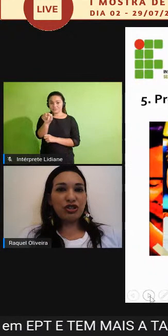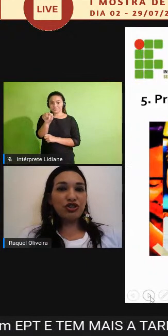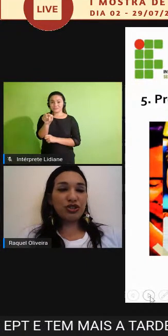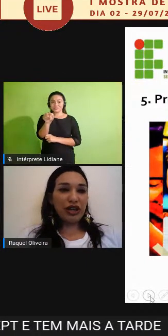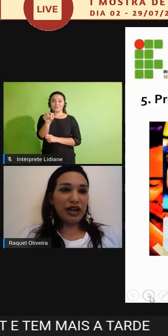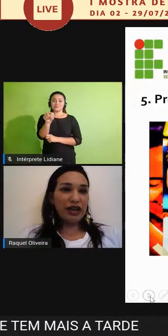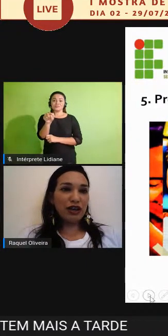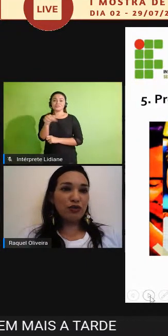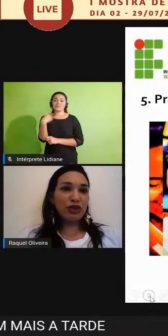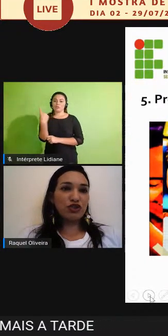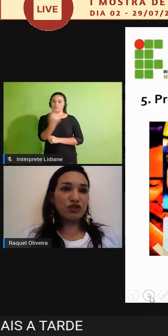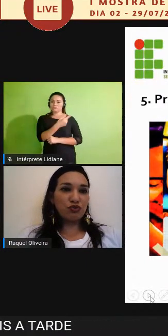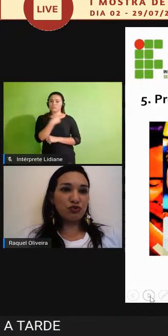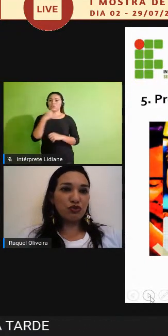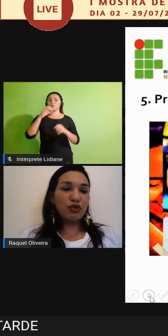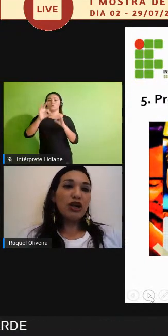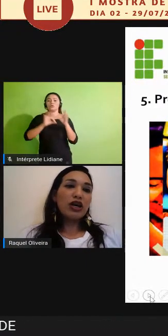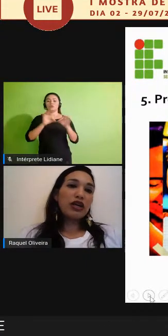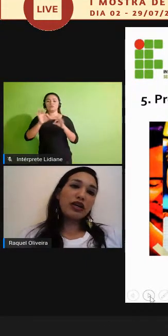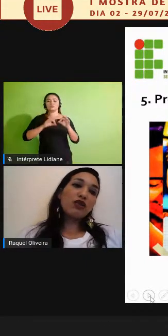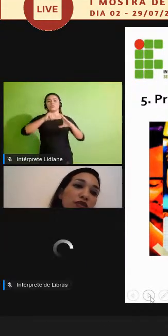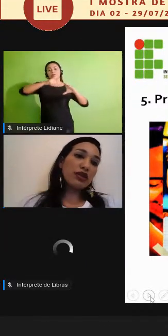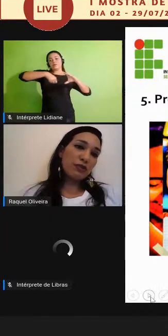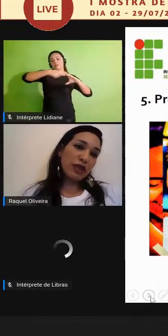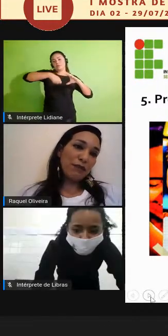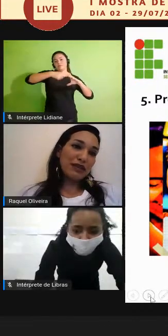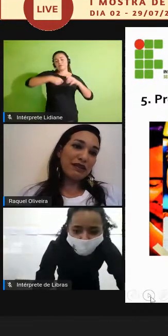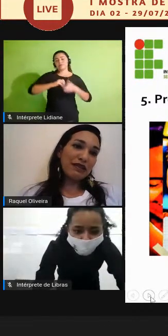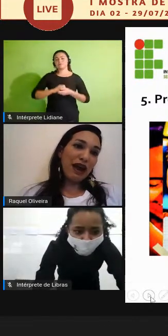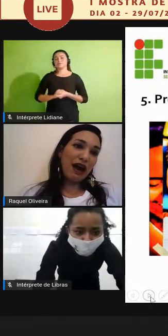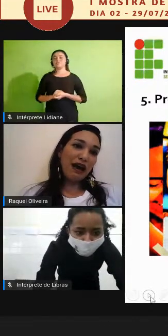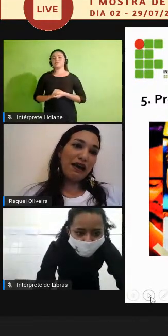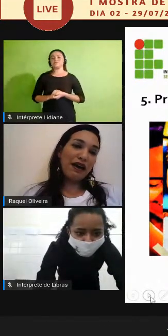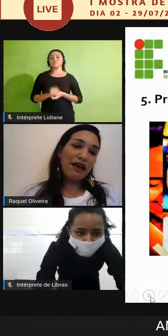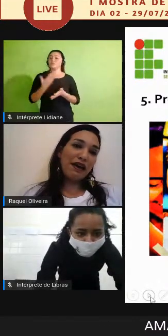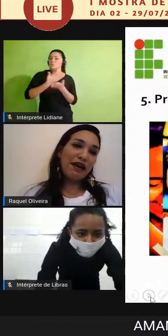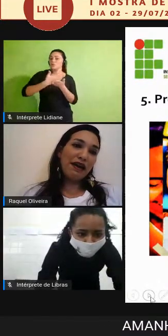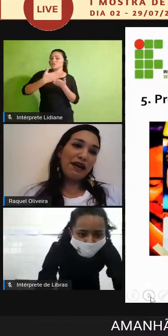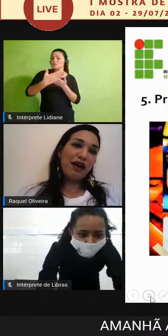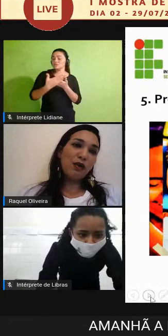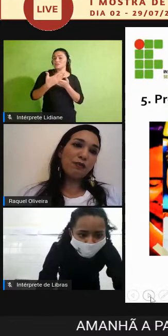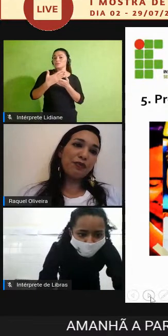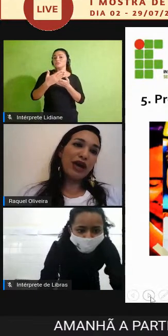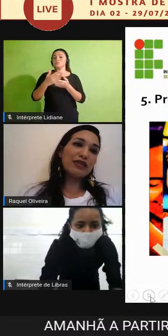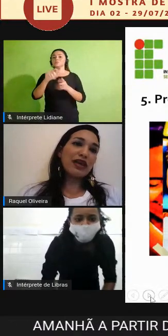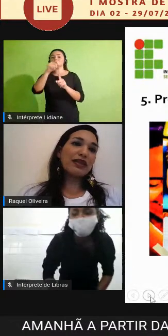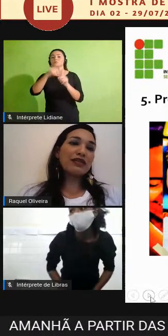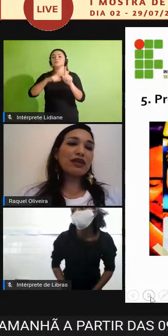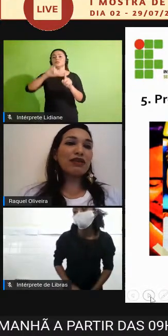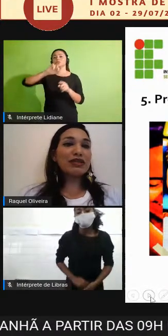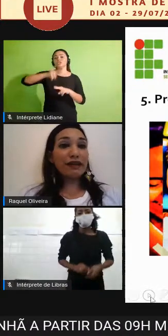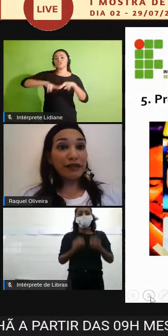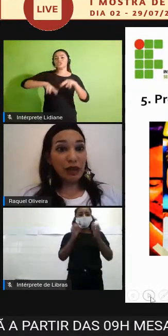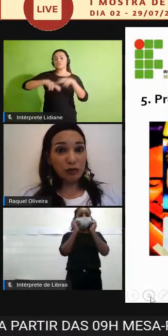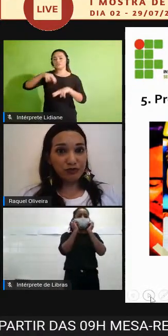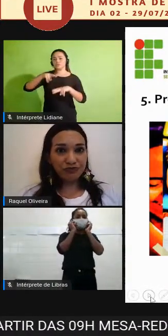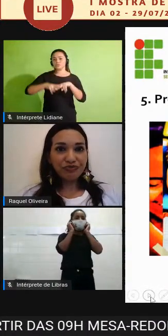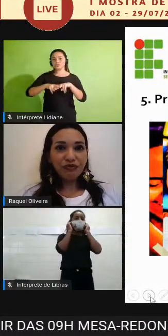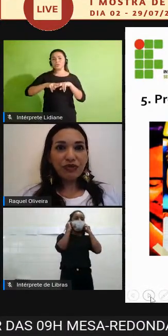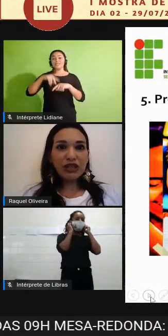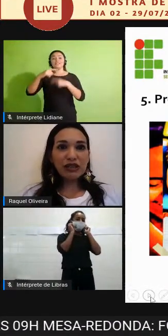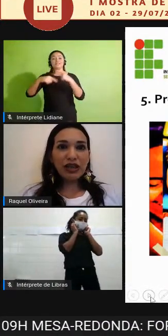de estreia no mês de junho e conseguimos apresentar a dissertação em